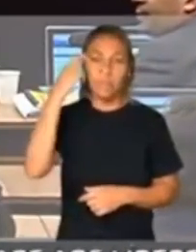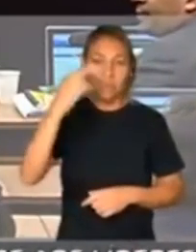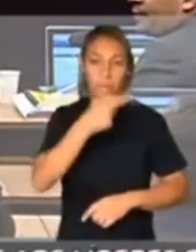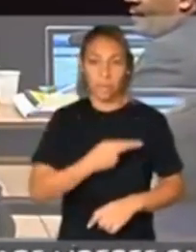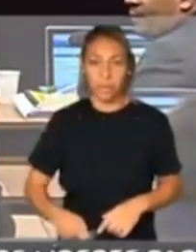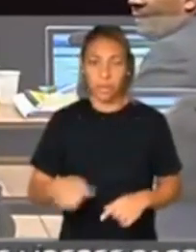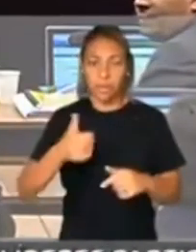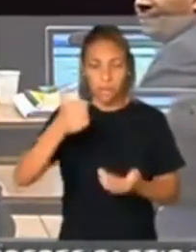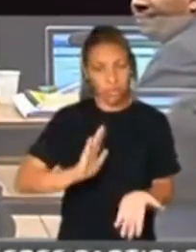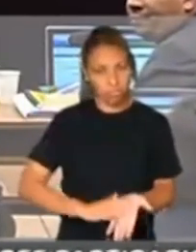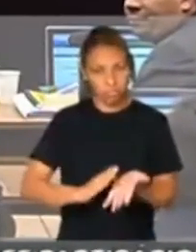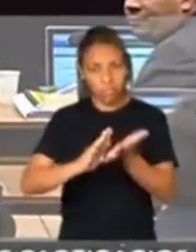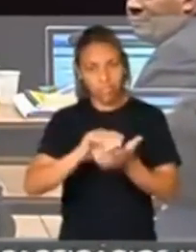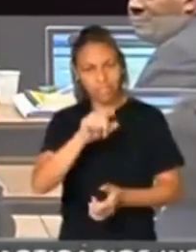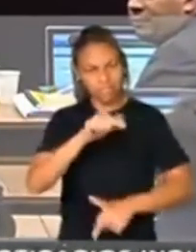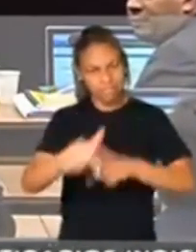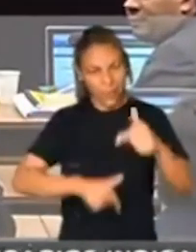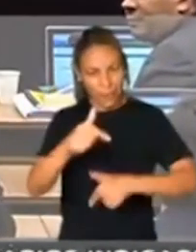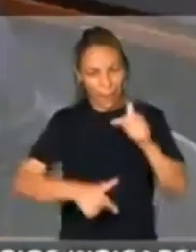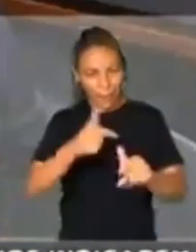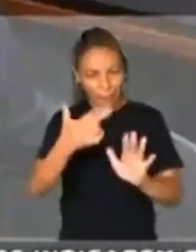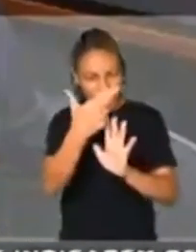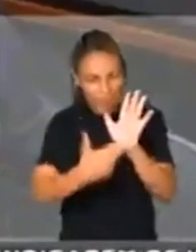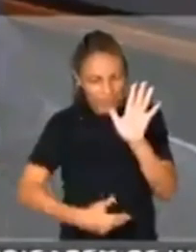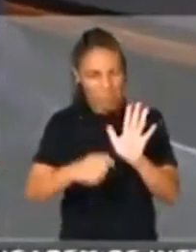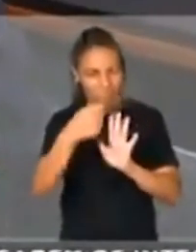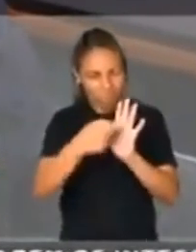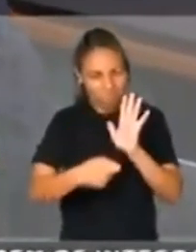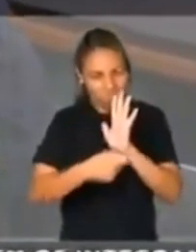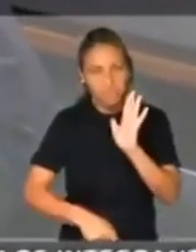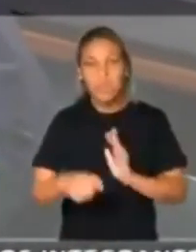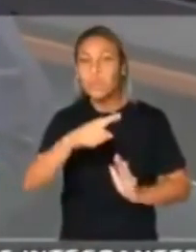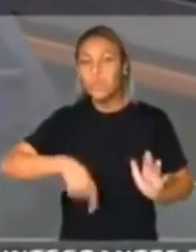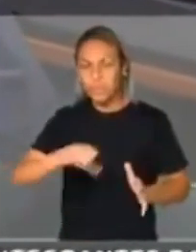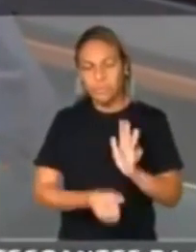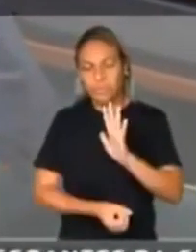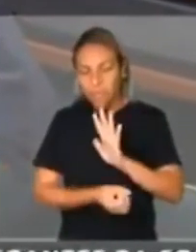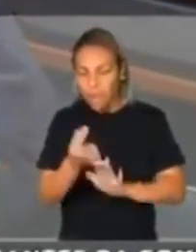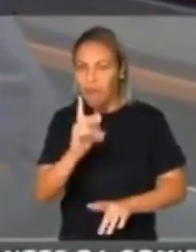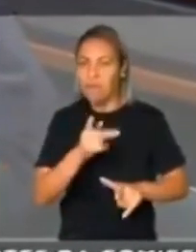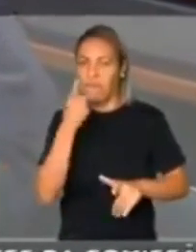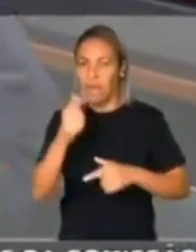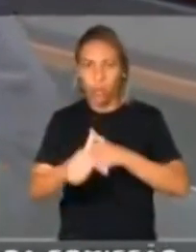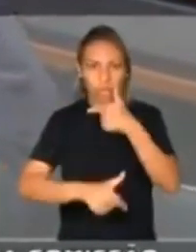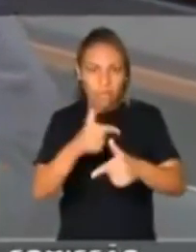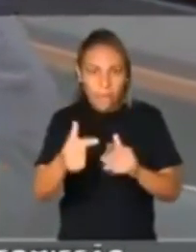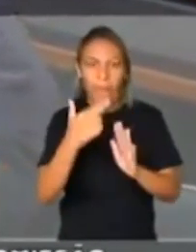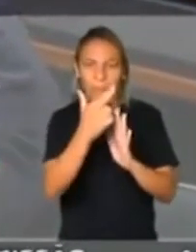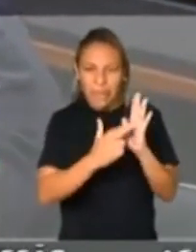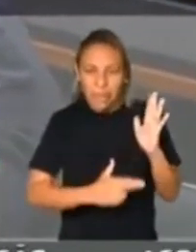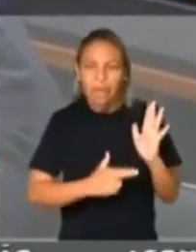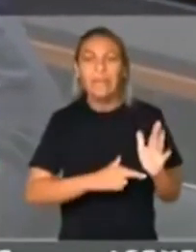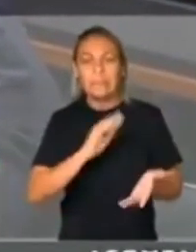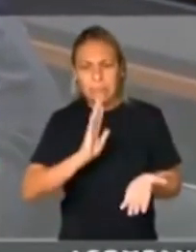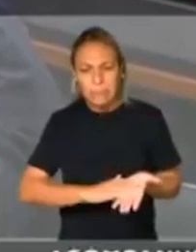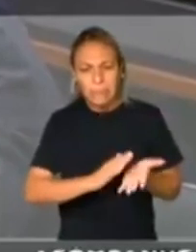primeiro quero parabenizar o trabalho de Vossa Excelência no relatório. Como já foi afirmado diversas vezes, né, o trabalho de relator é um pouco inglório